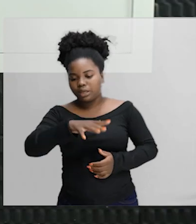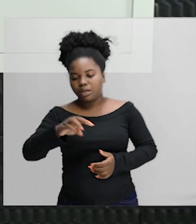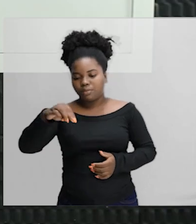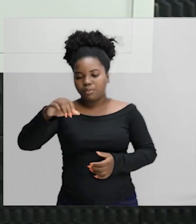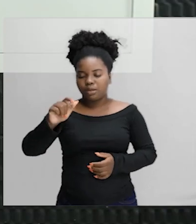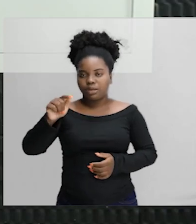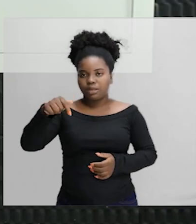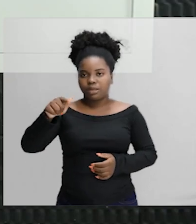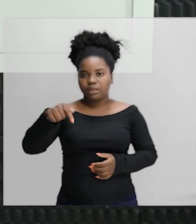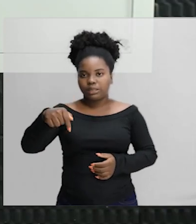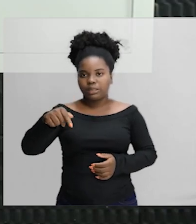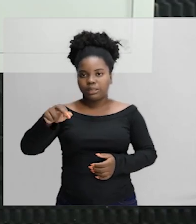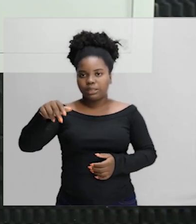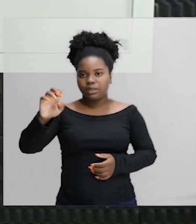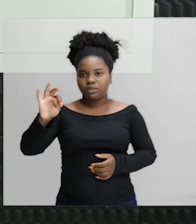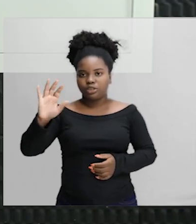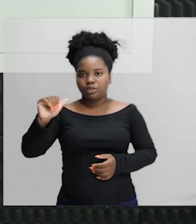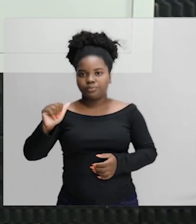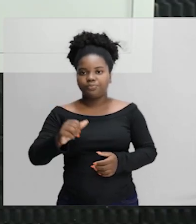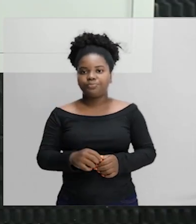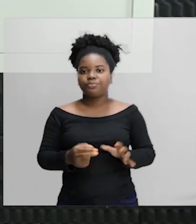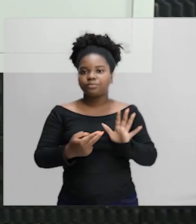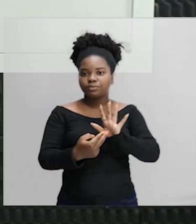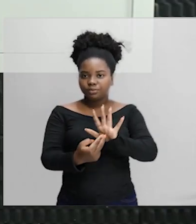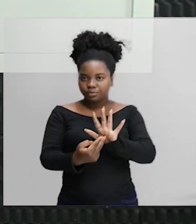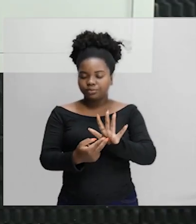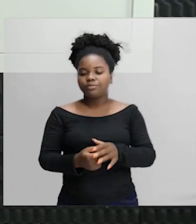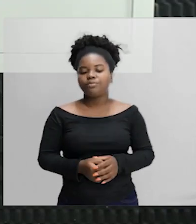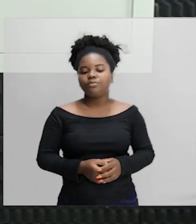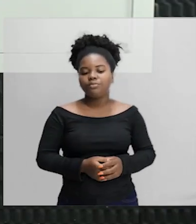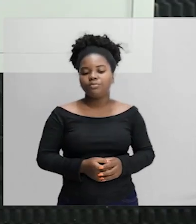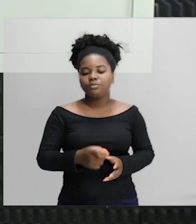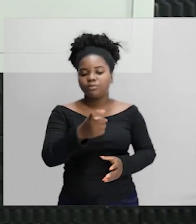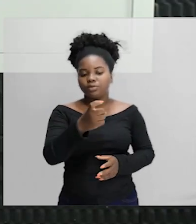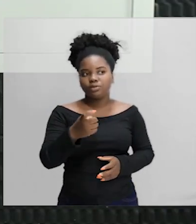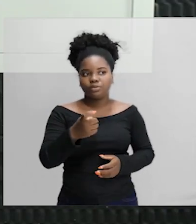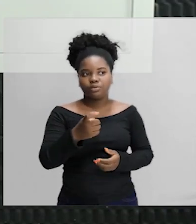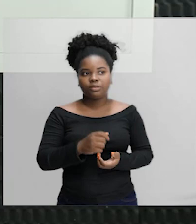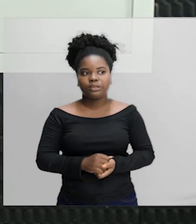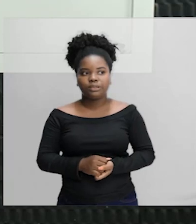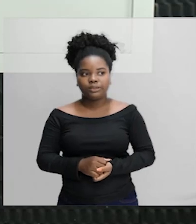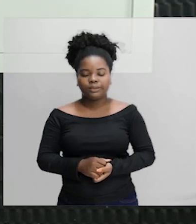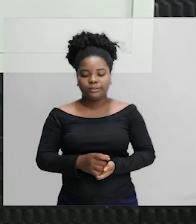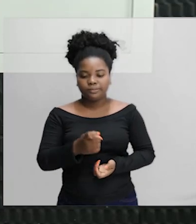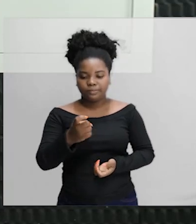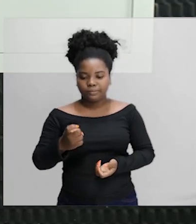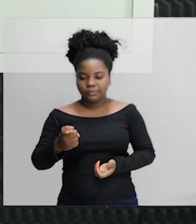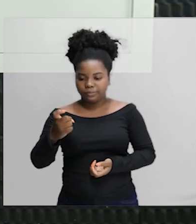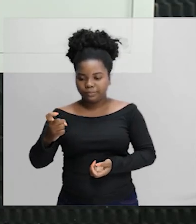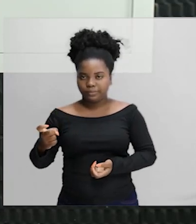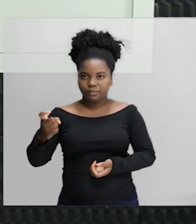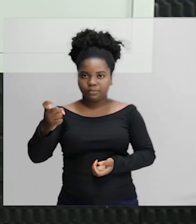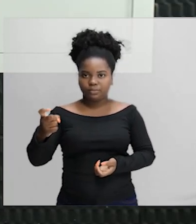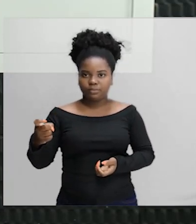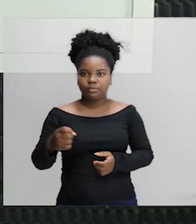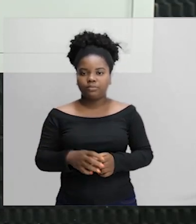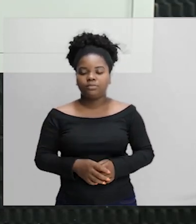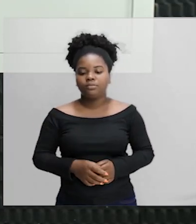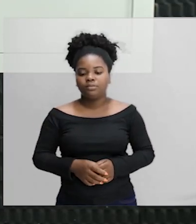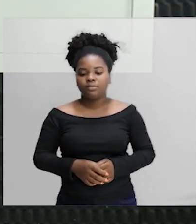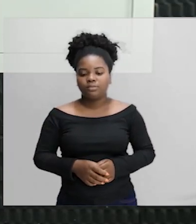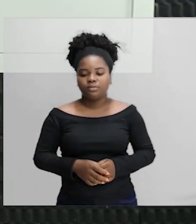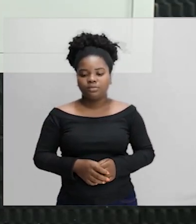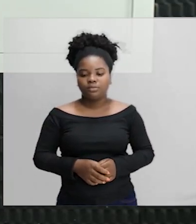magnético, né, representado por esses xizinhos. Tá certo? Então é o